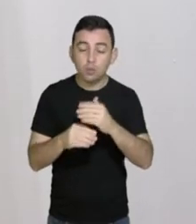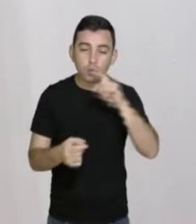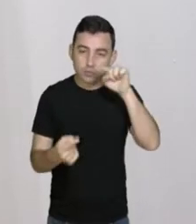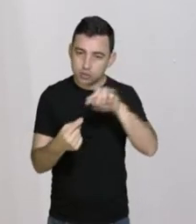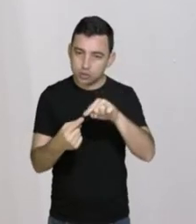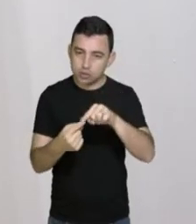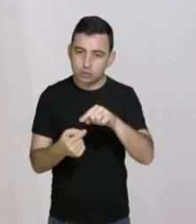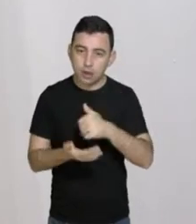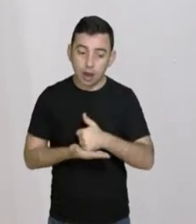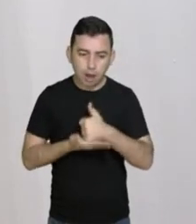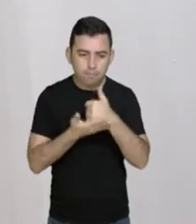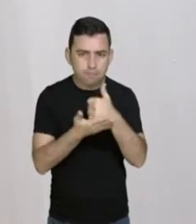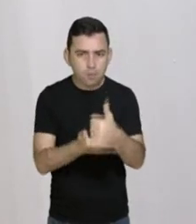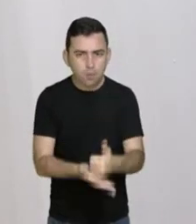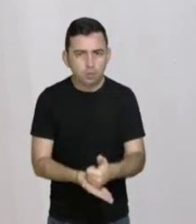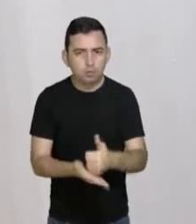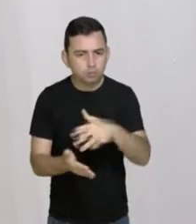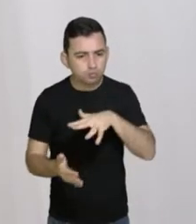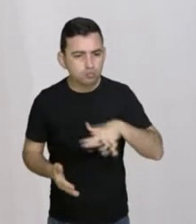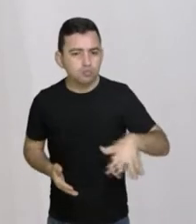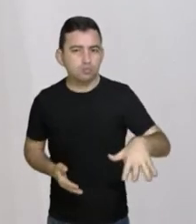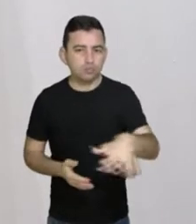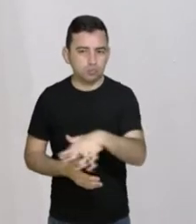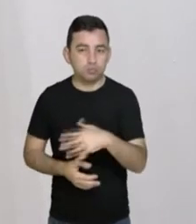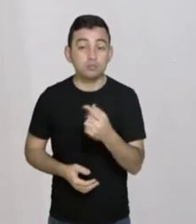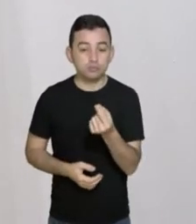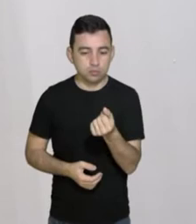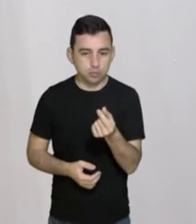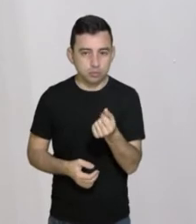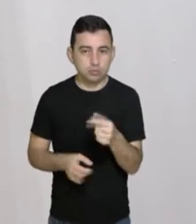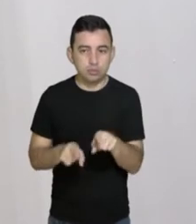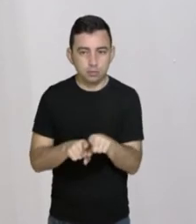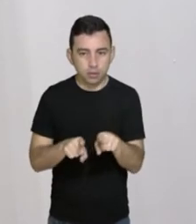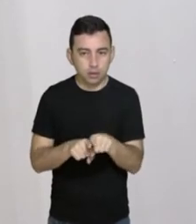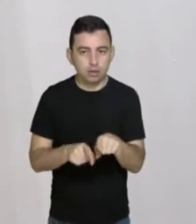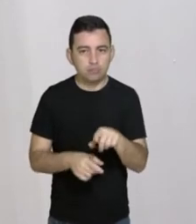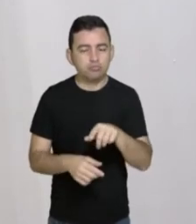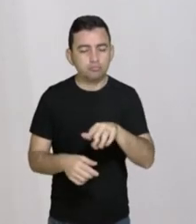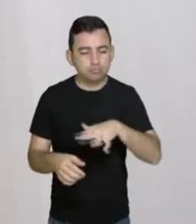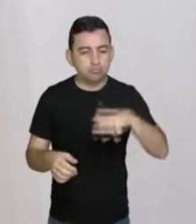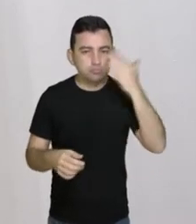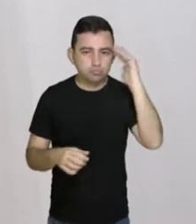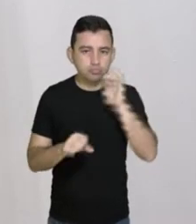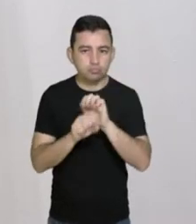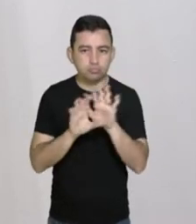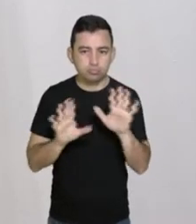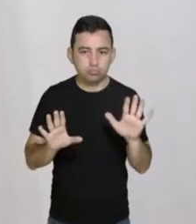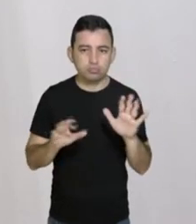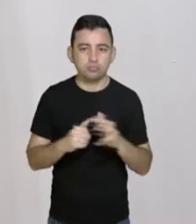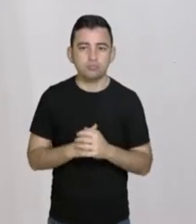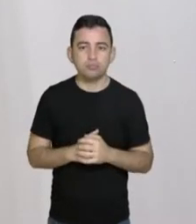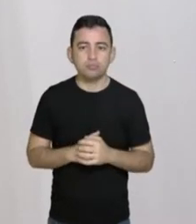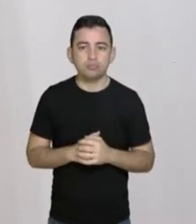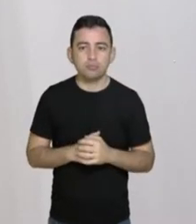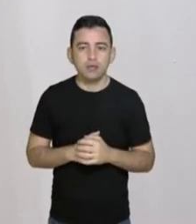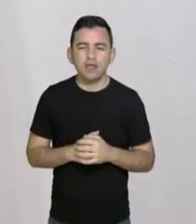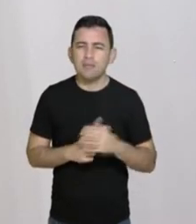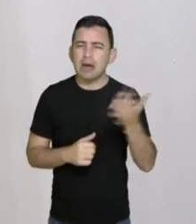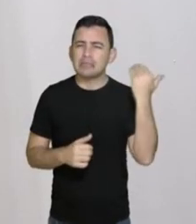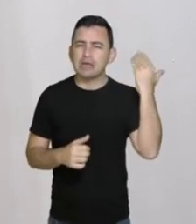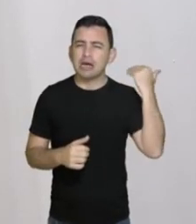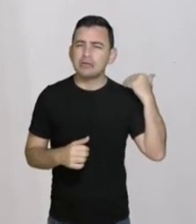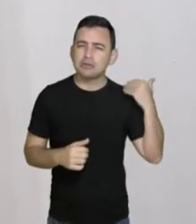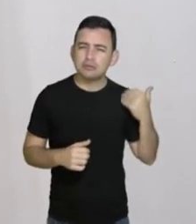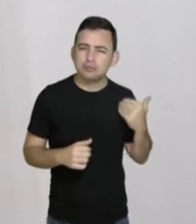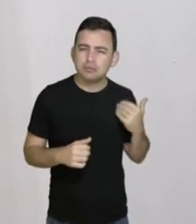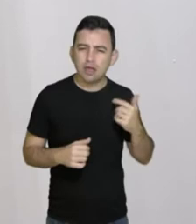benefícios comuns e recursos necessários para o entendimento. Desde muito cedo, gosto sim